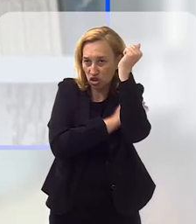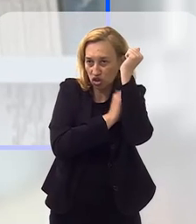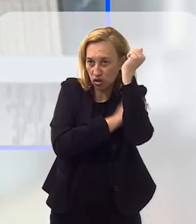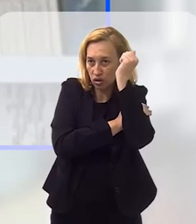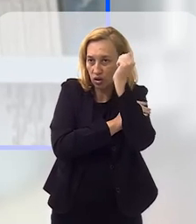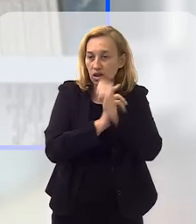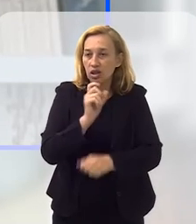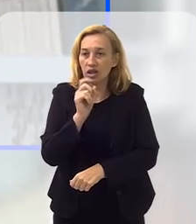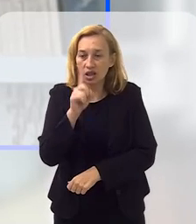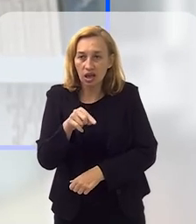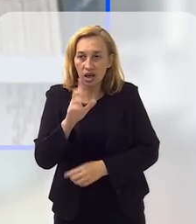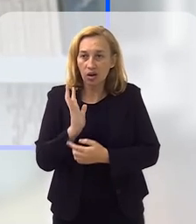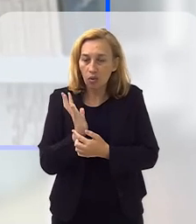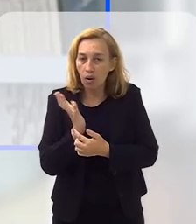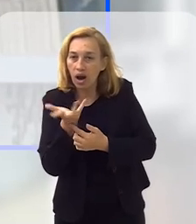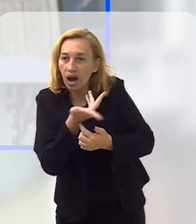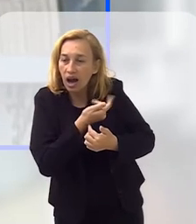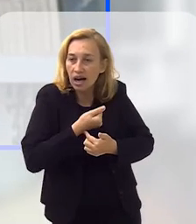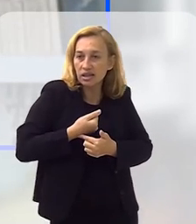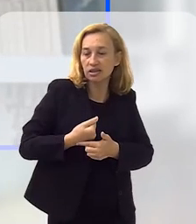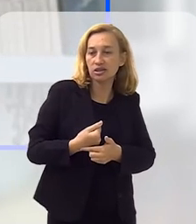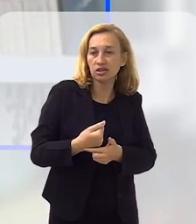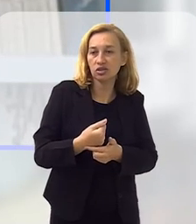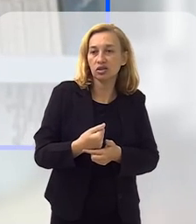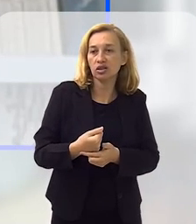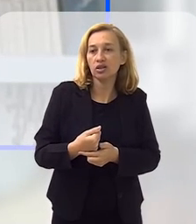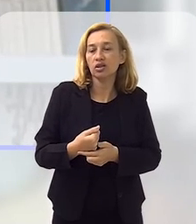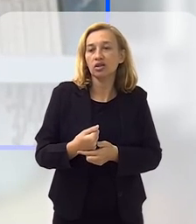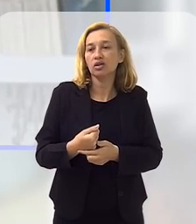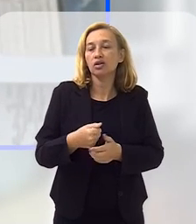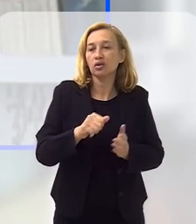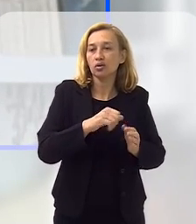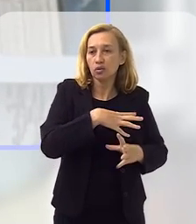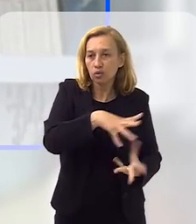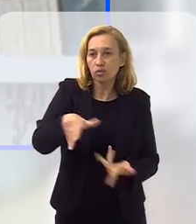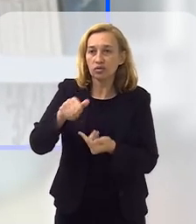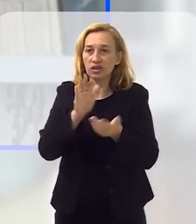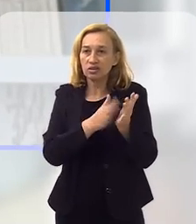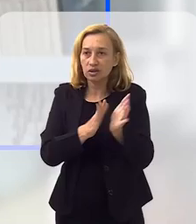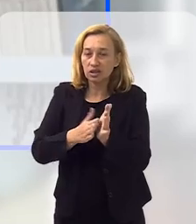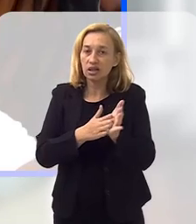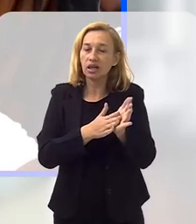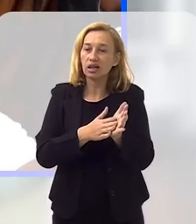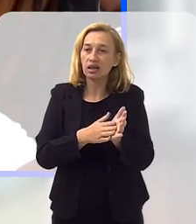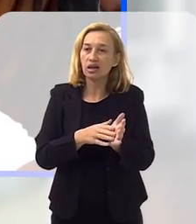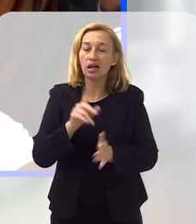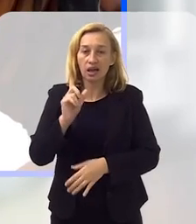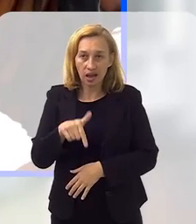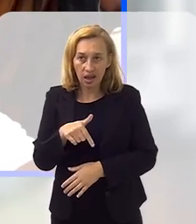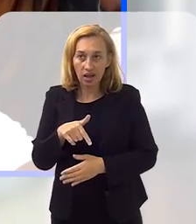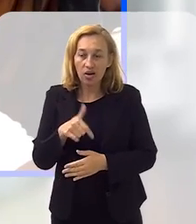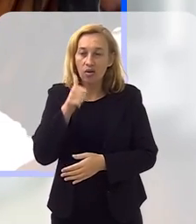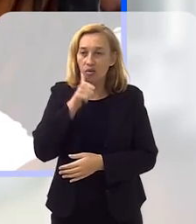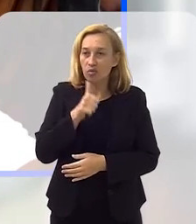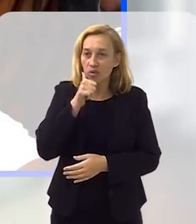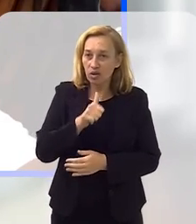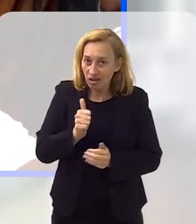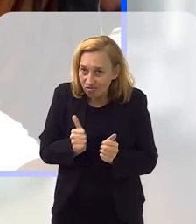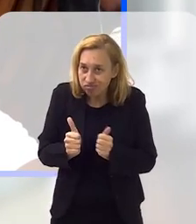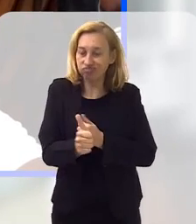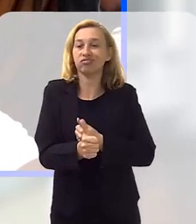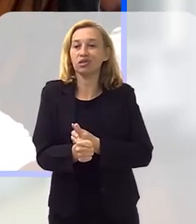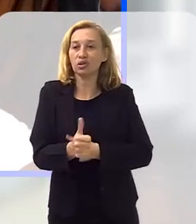e misógino, que é o meio artístico e, sobretudo, o universo do samba. É uma precursora, né? Uma